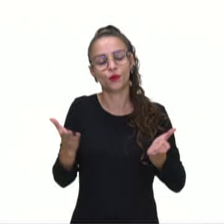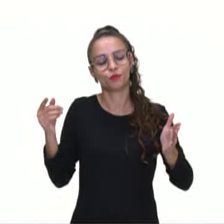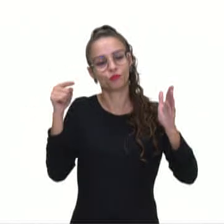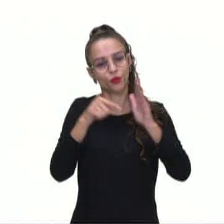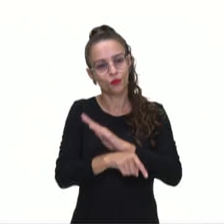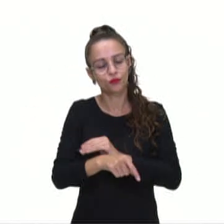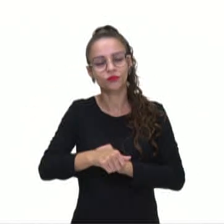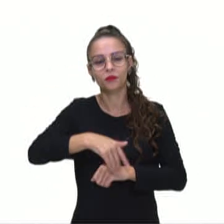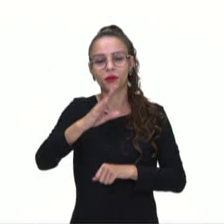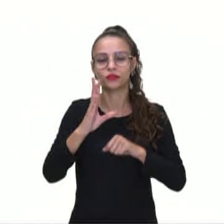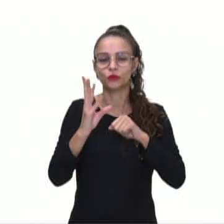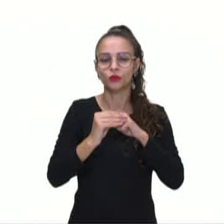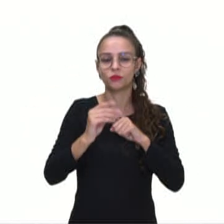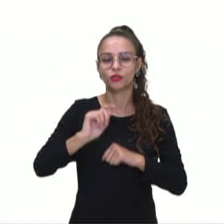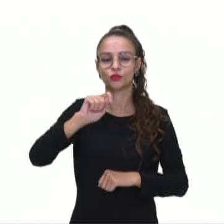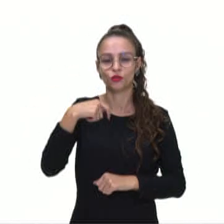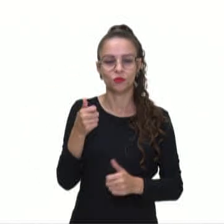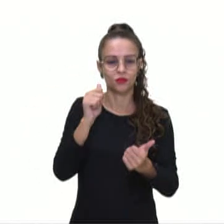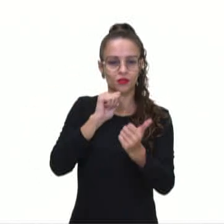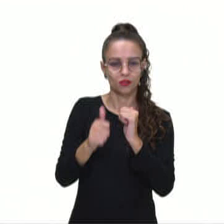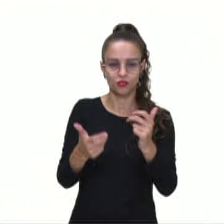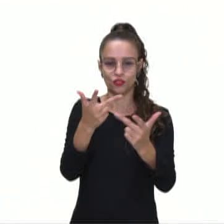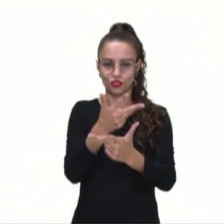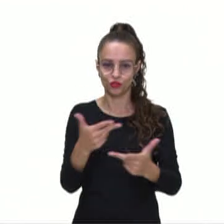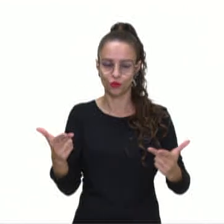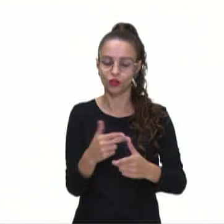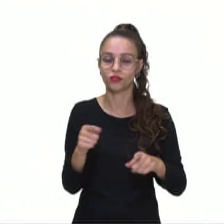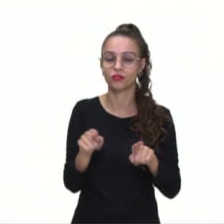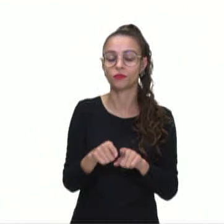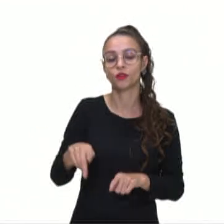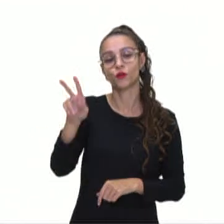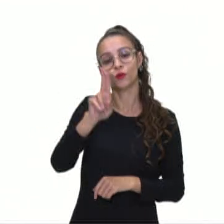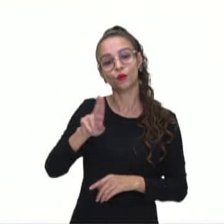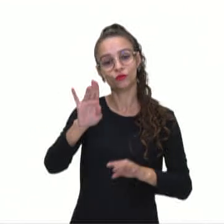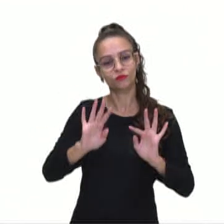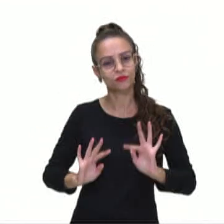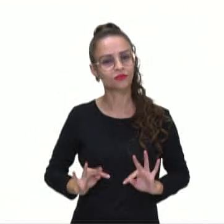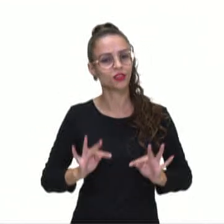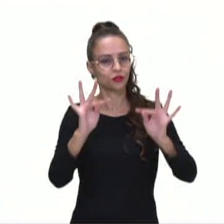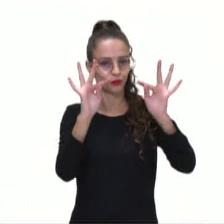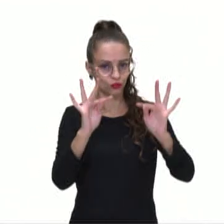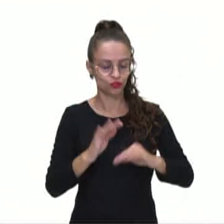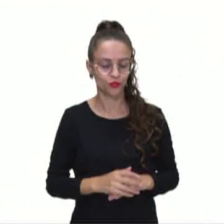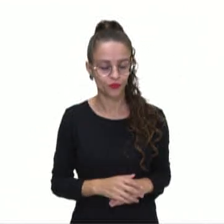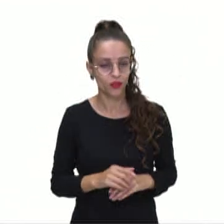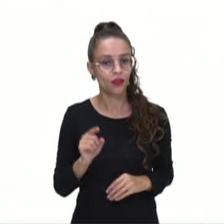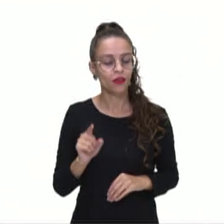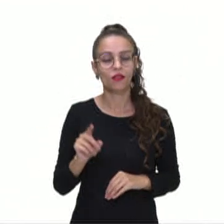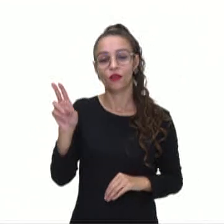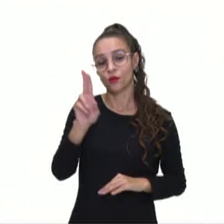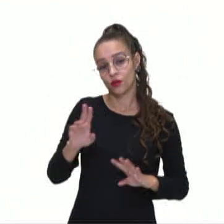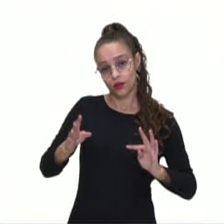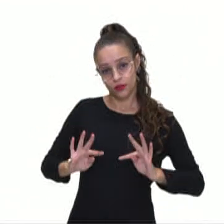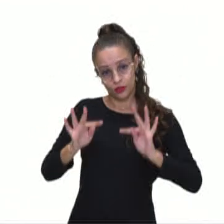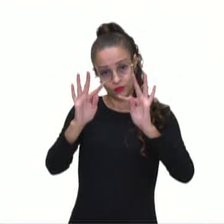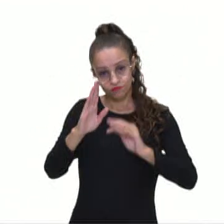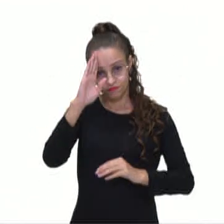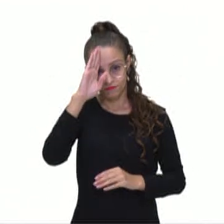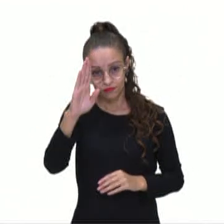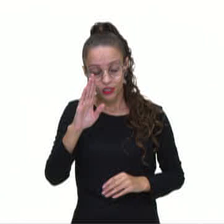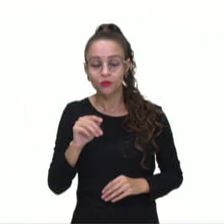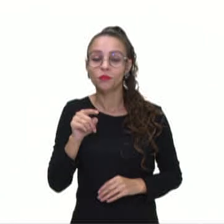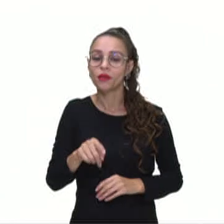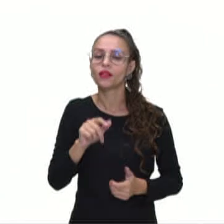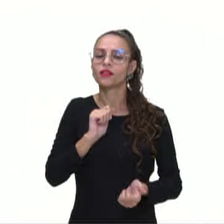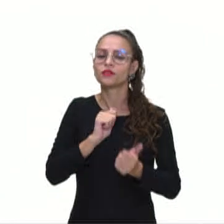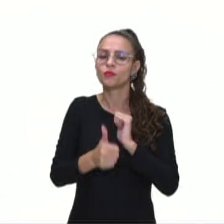conhecimento um pouquinho sobre os esportes de invasão e sobre o uso das tecnologias. Então, o uso das tecnologias, em especial nos esportes de